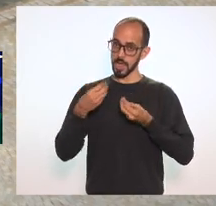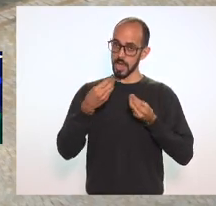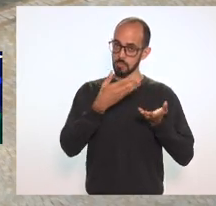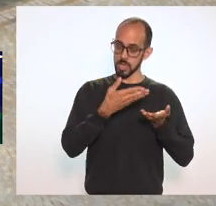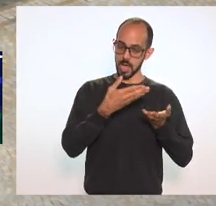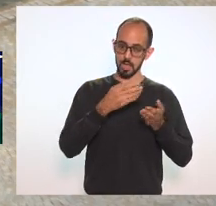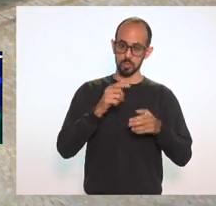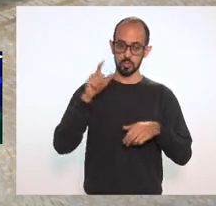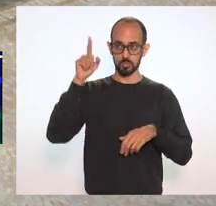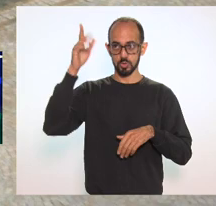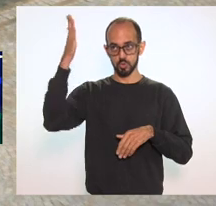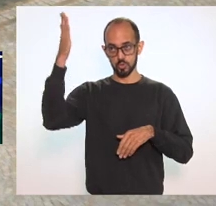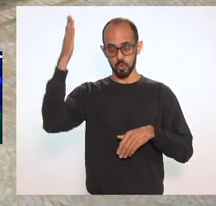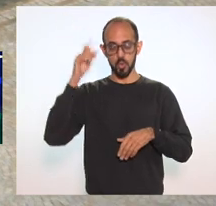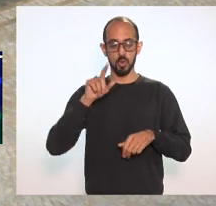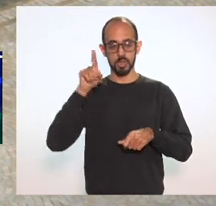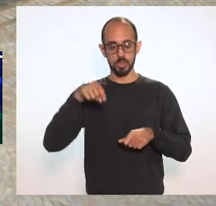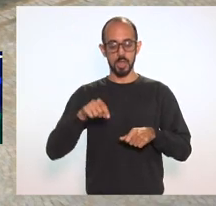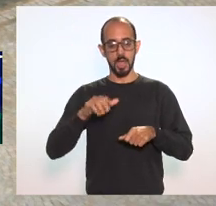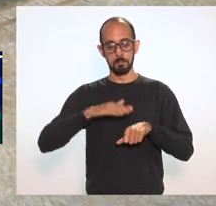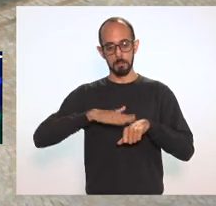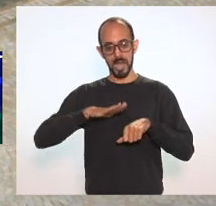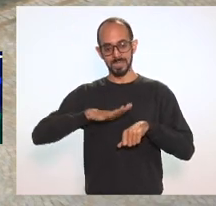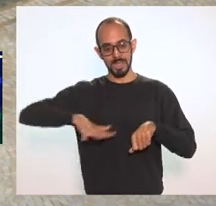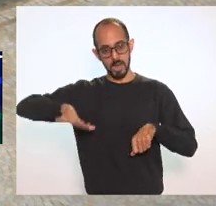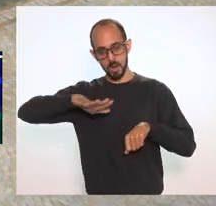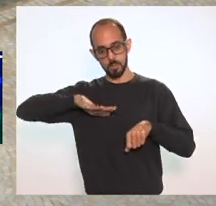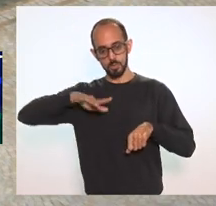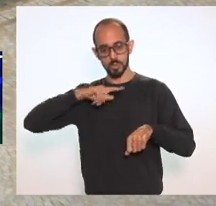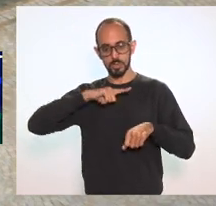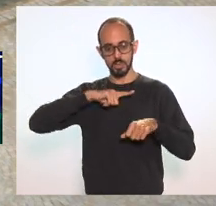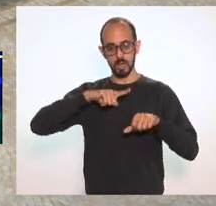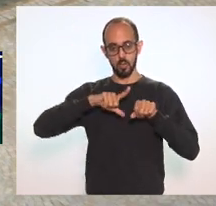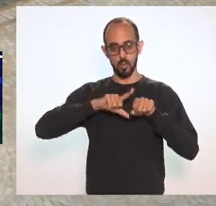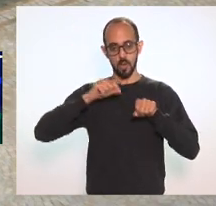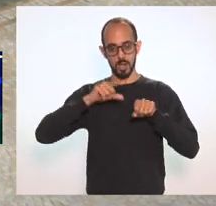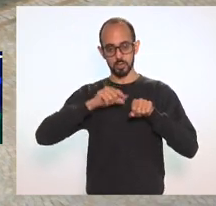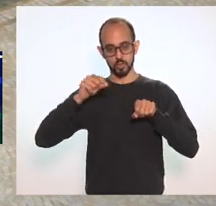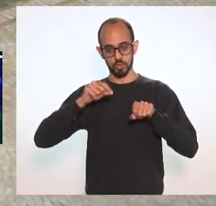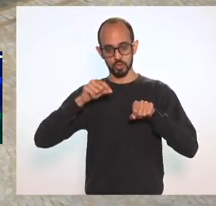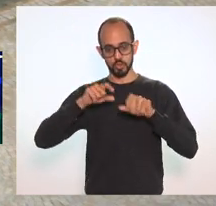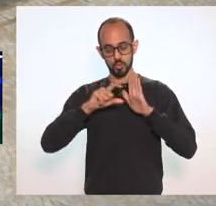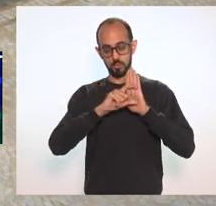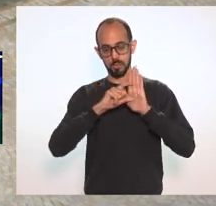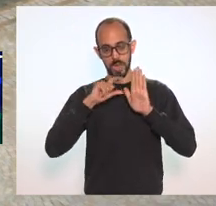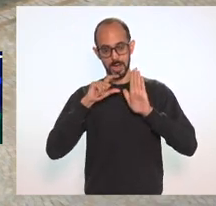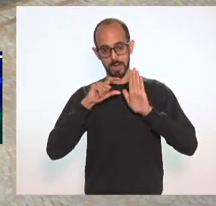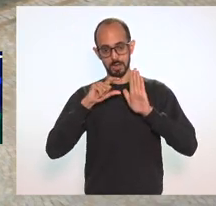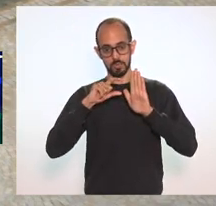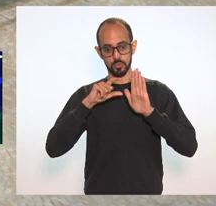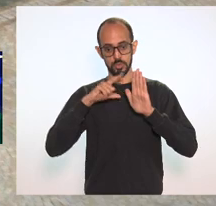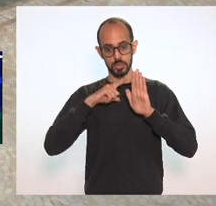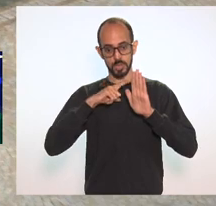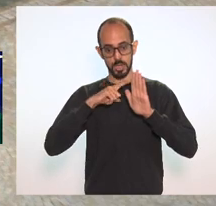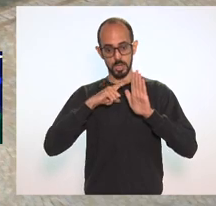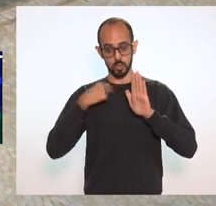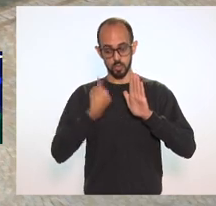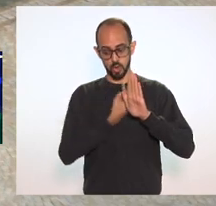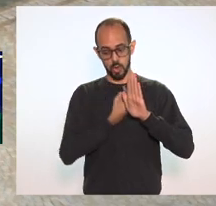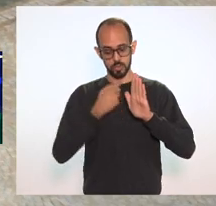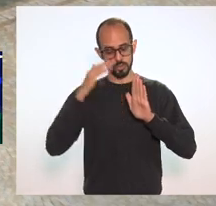que é mais amplo porque de tem ali um artigo e com parágrafo que trata no nosso